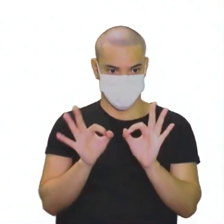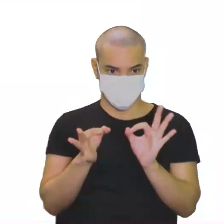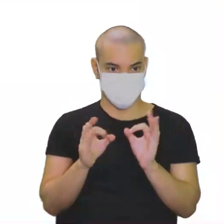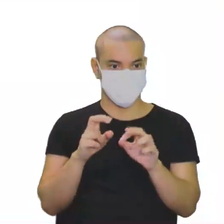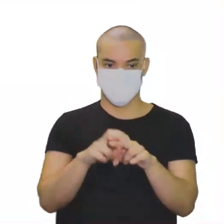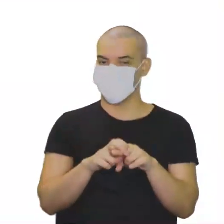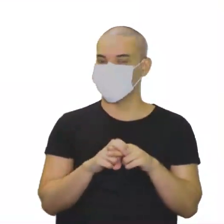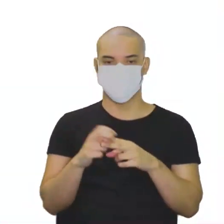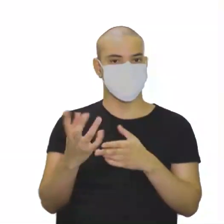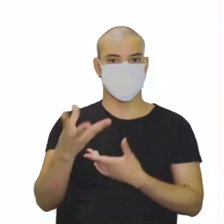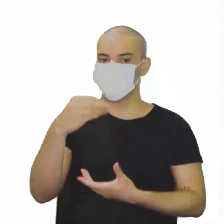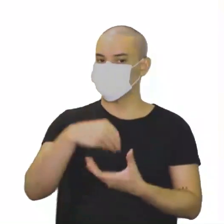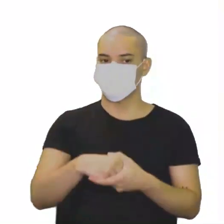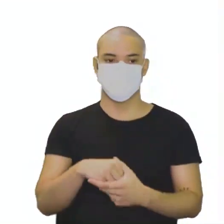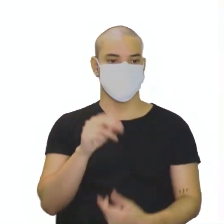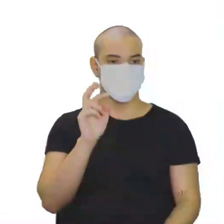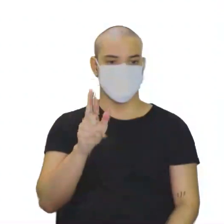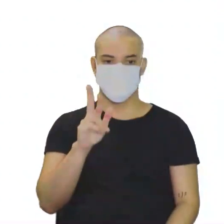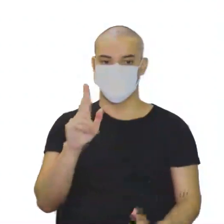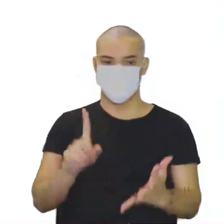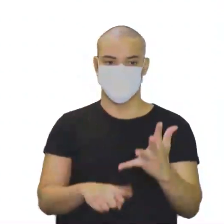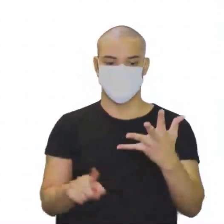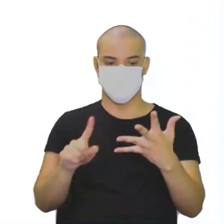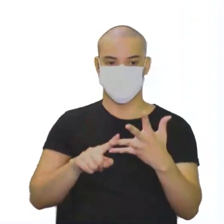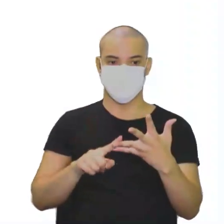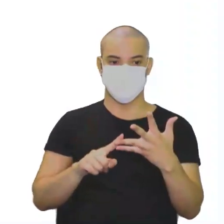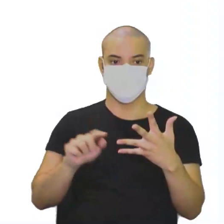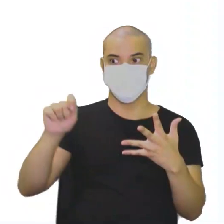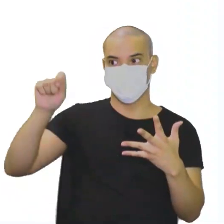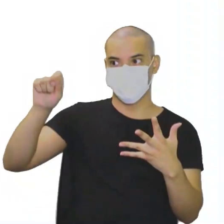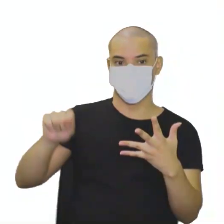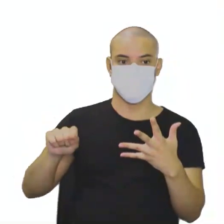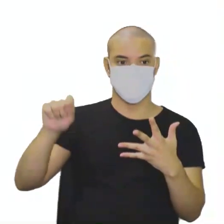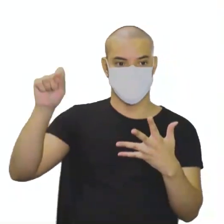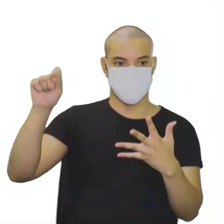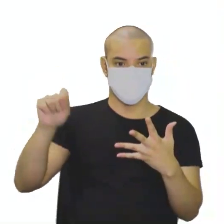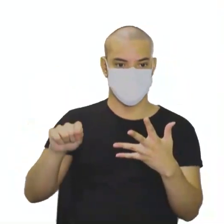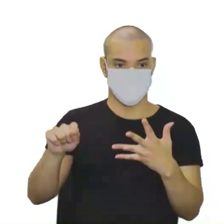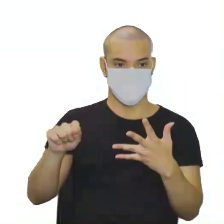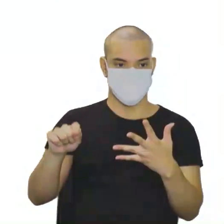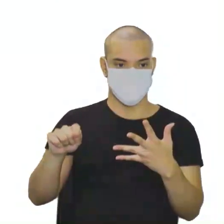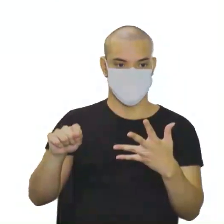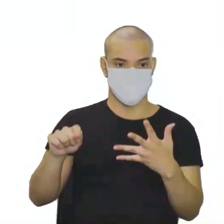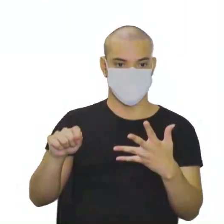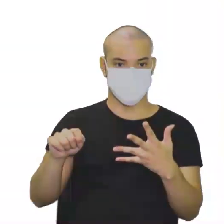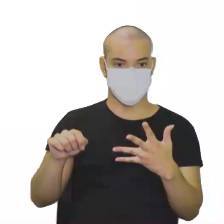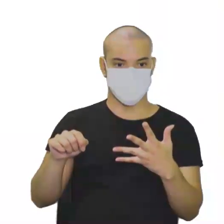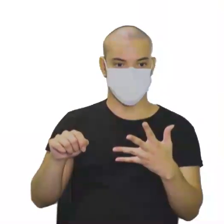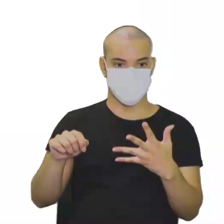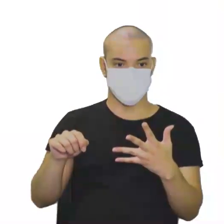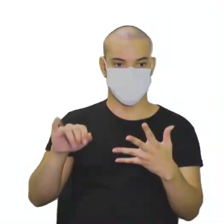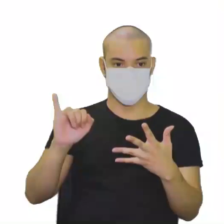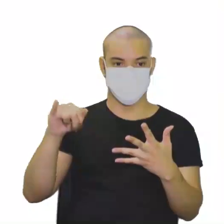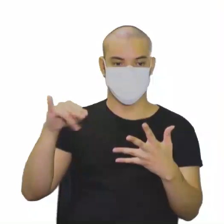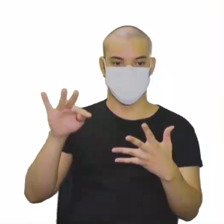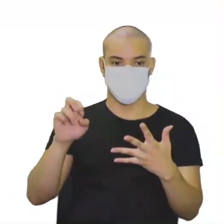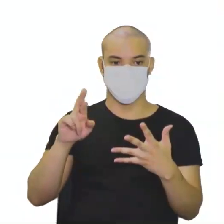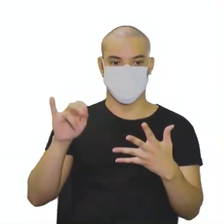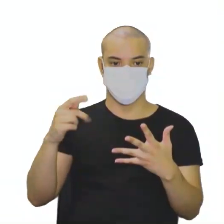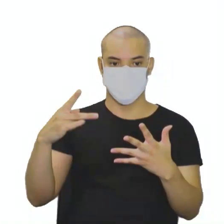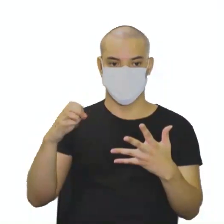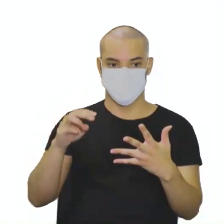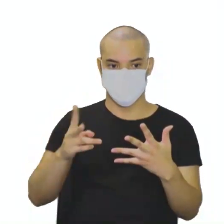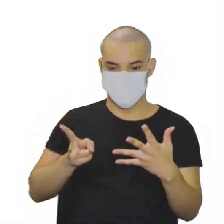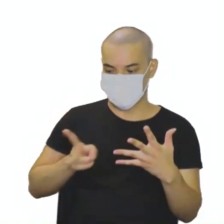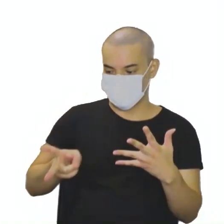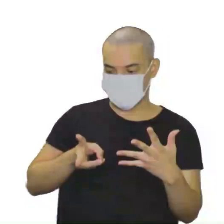Então não vai entrar aqui. Interruptor, pessoal. O interruptor é aquela tomadinha que fica lá na nossa casa. Ela